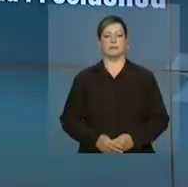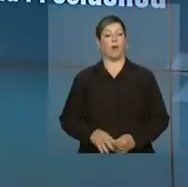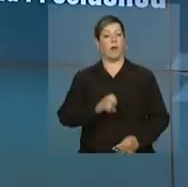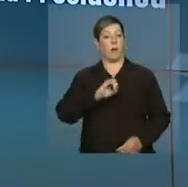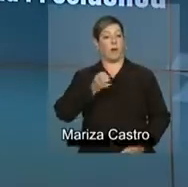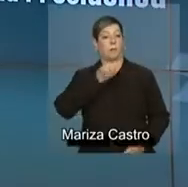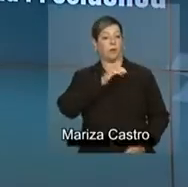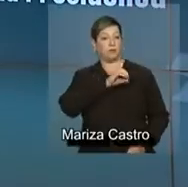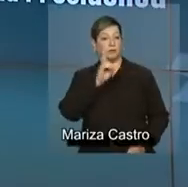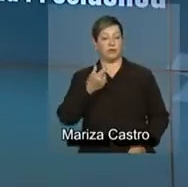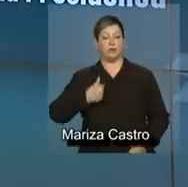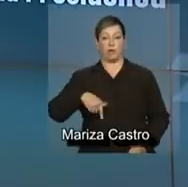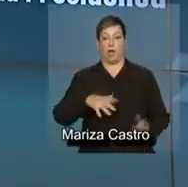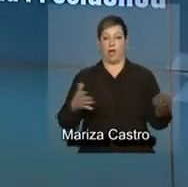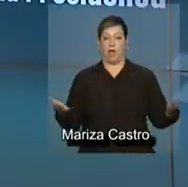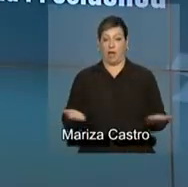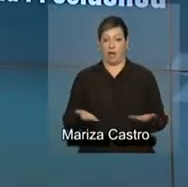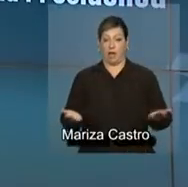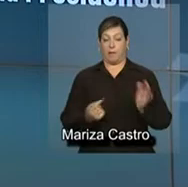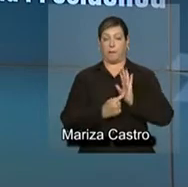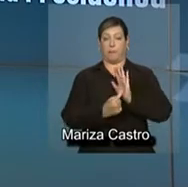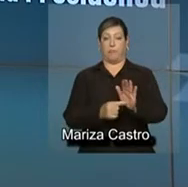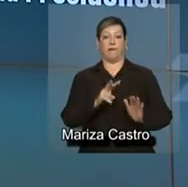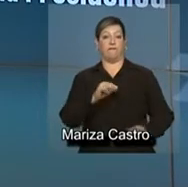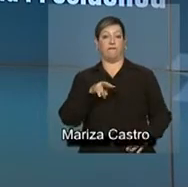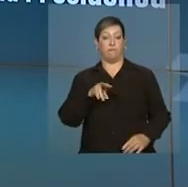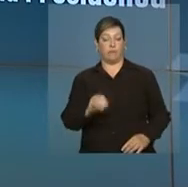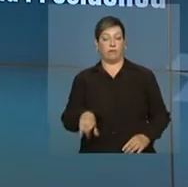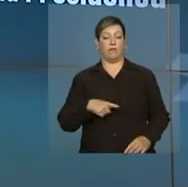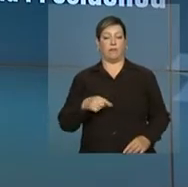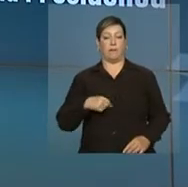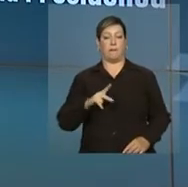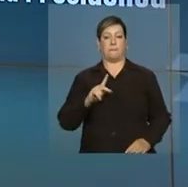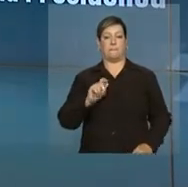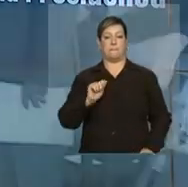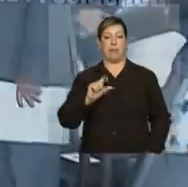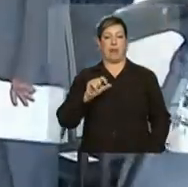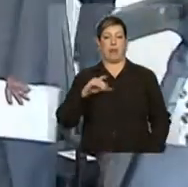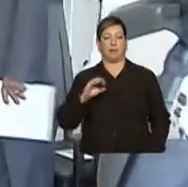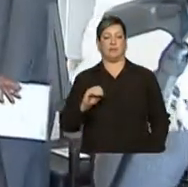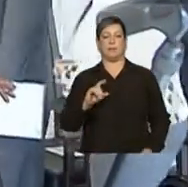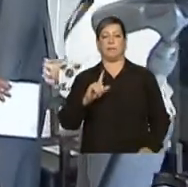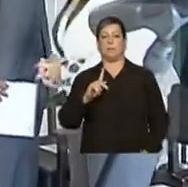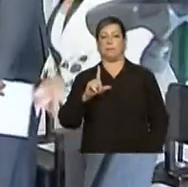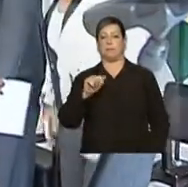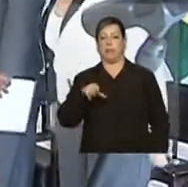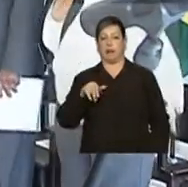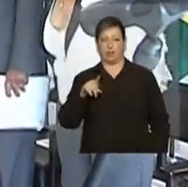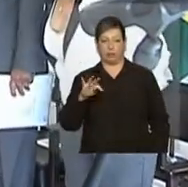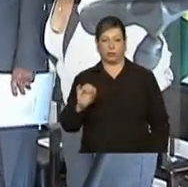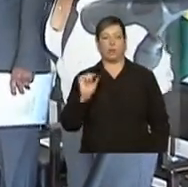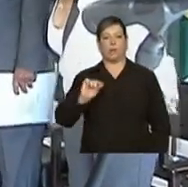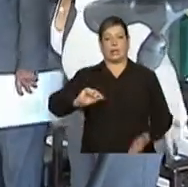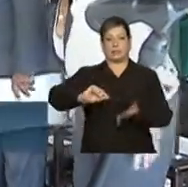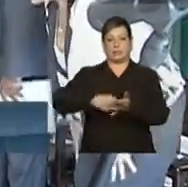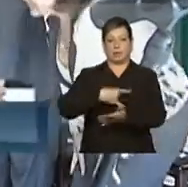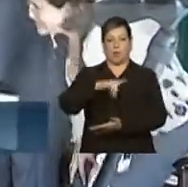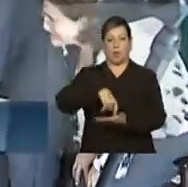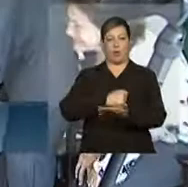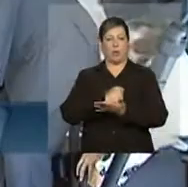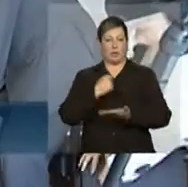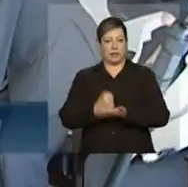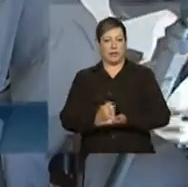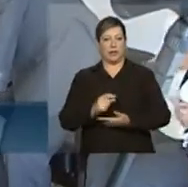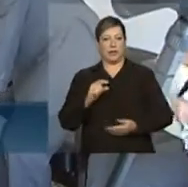Olá, bom dia. Interrompemos a programação para acompanhar ao vivo do Palácio do Planalto a assinatura de contrato de concessão